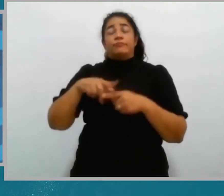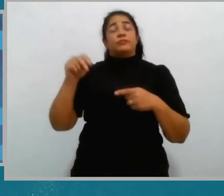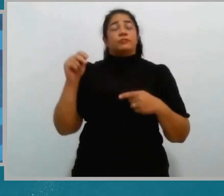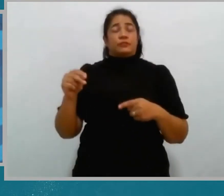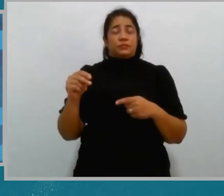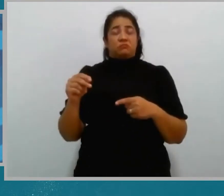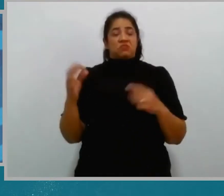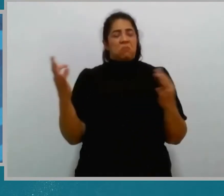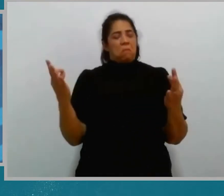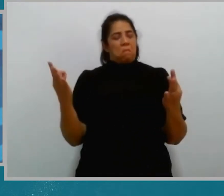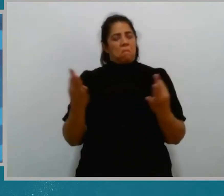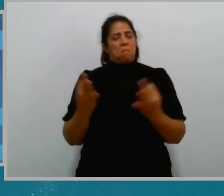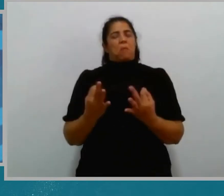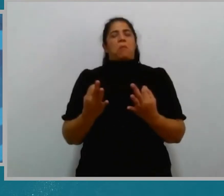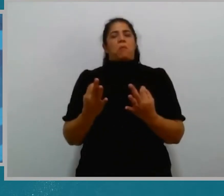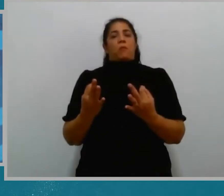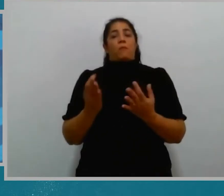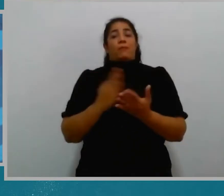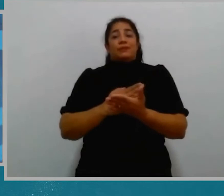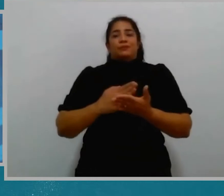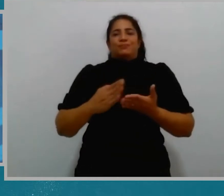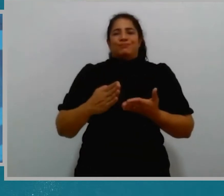ele começa